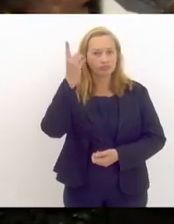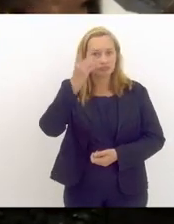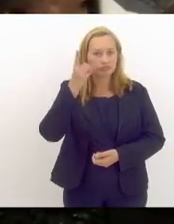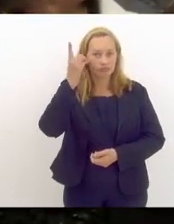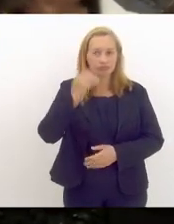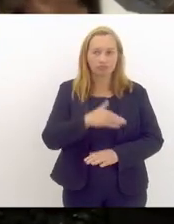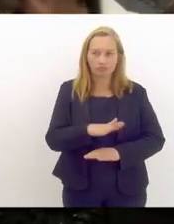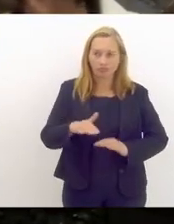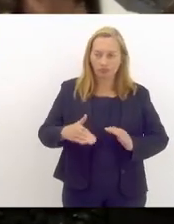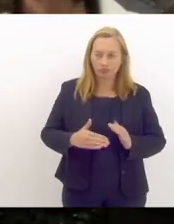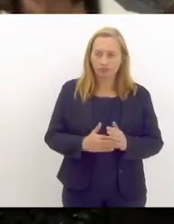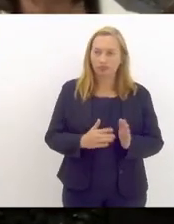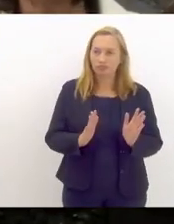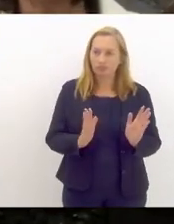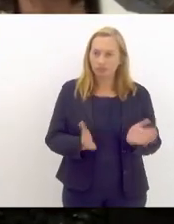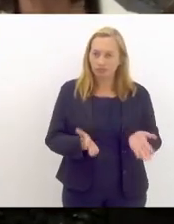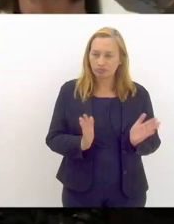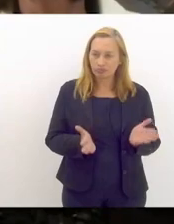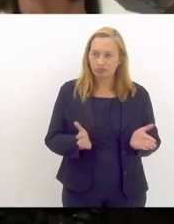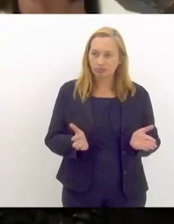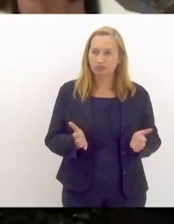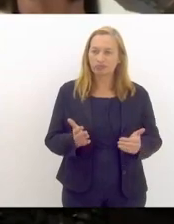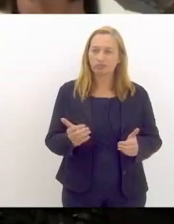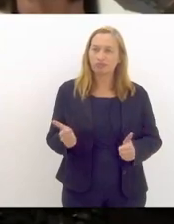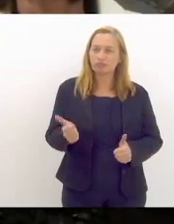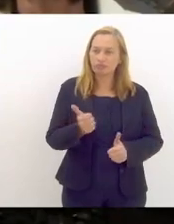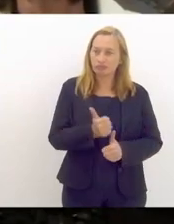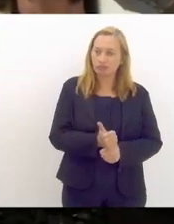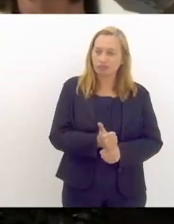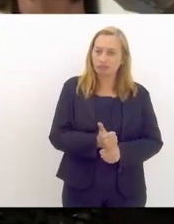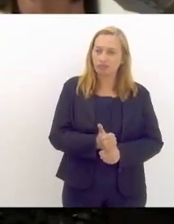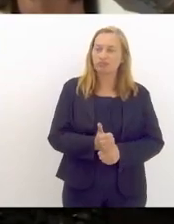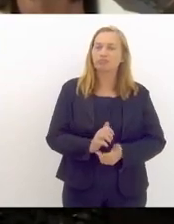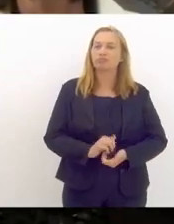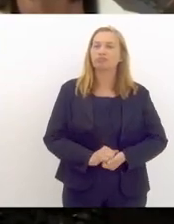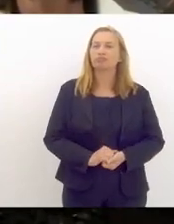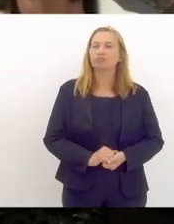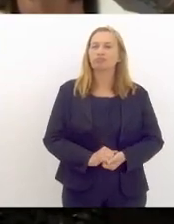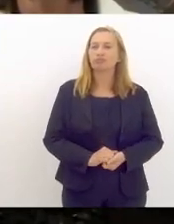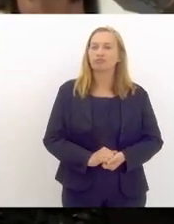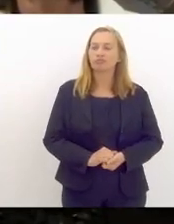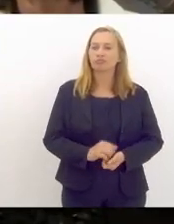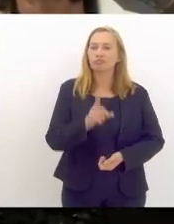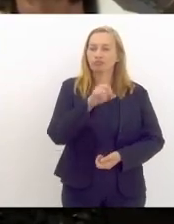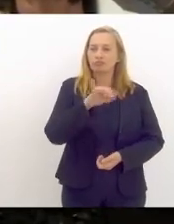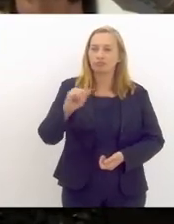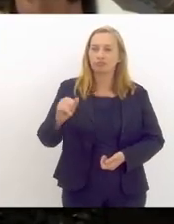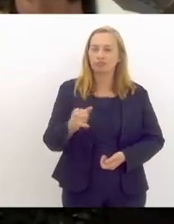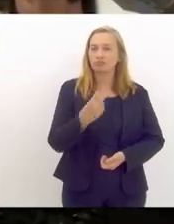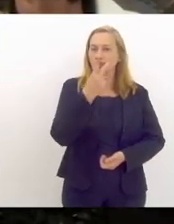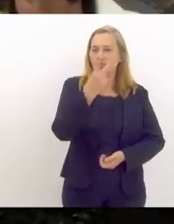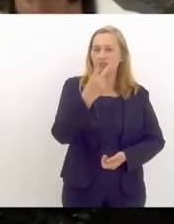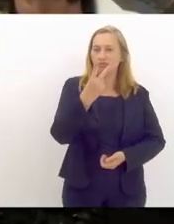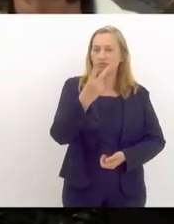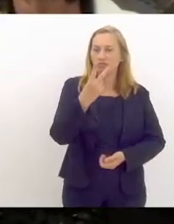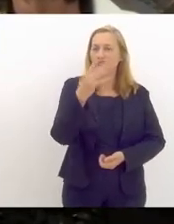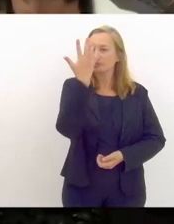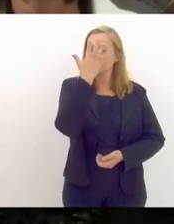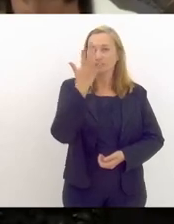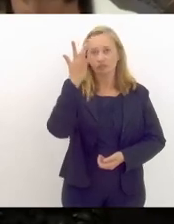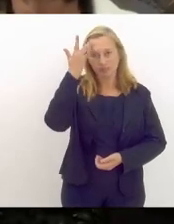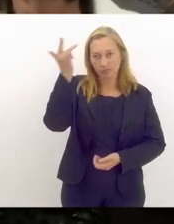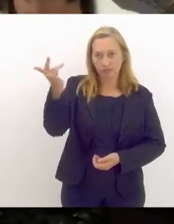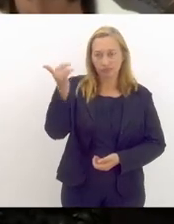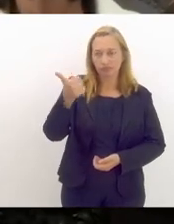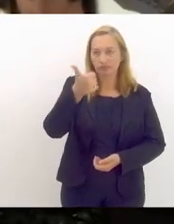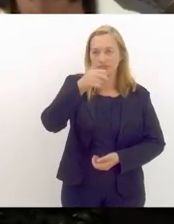deputadas, agora empossados, a comparecerem dia 2 de fevereiro, amanhã, às